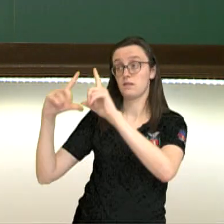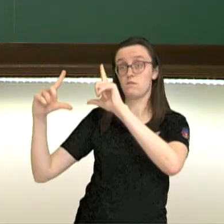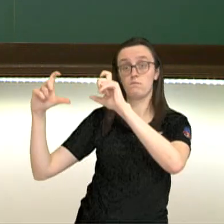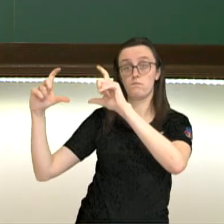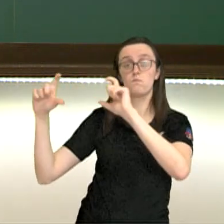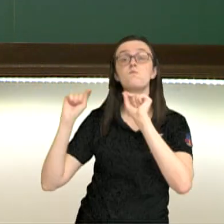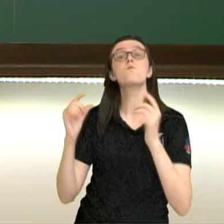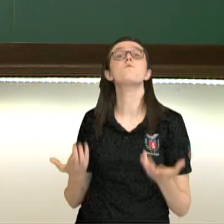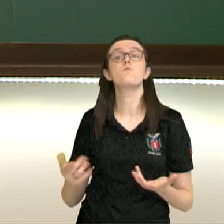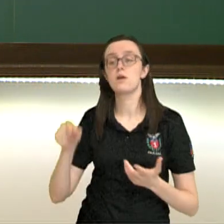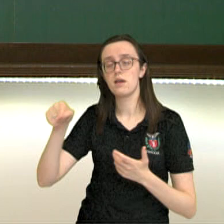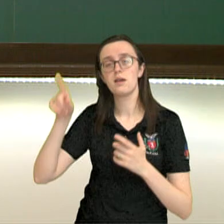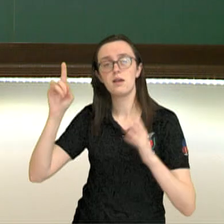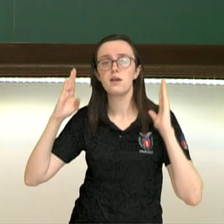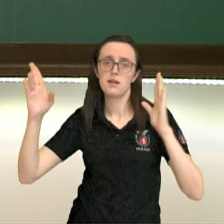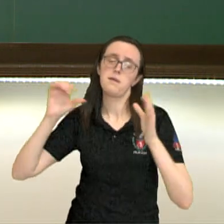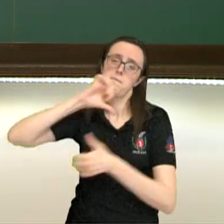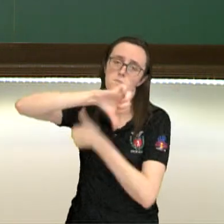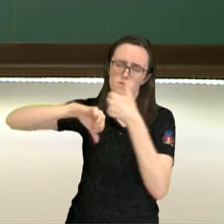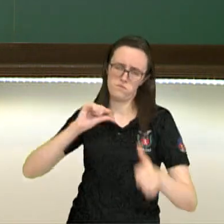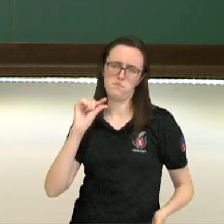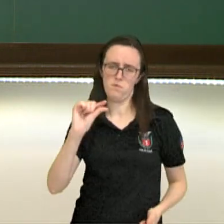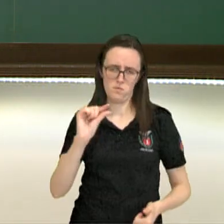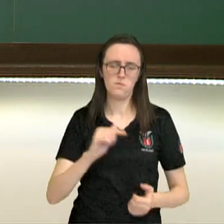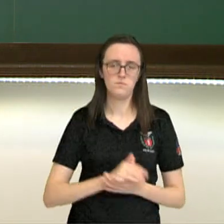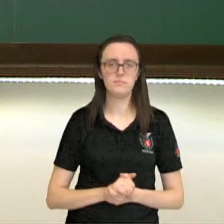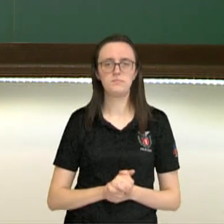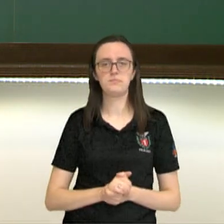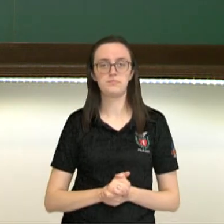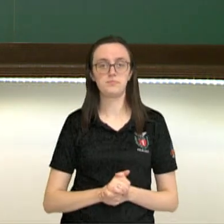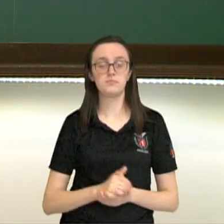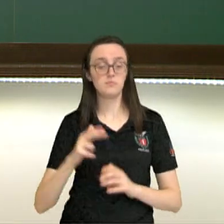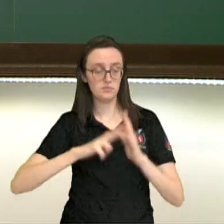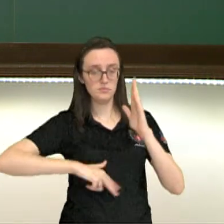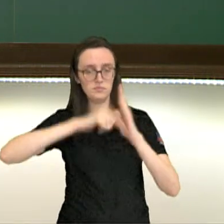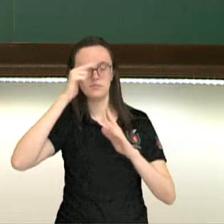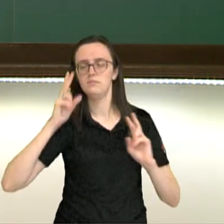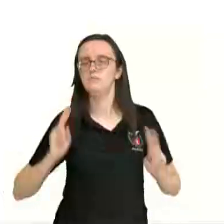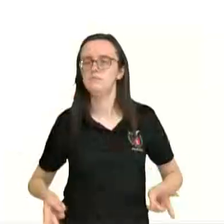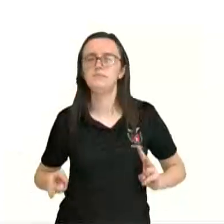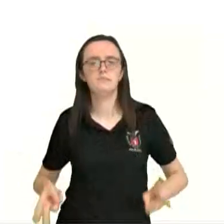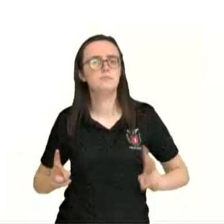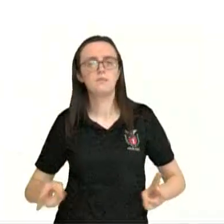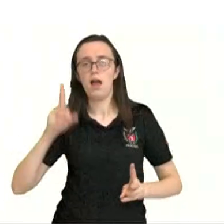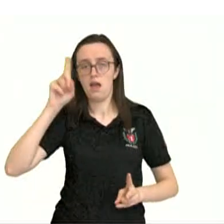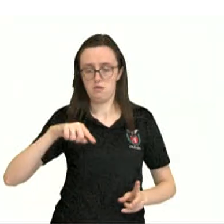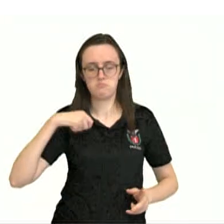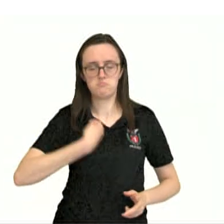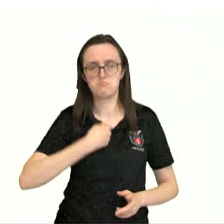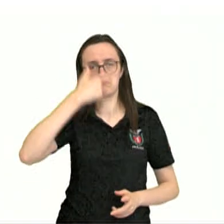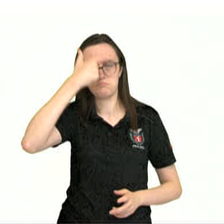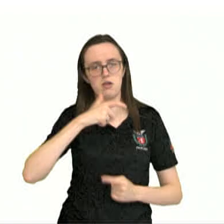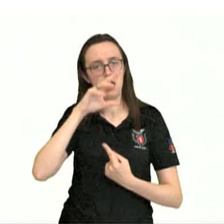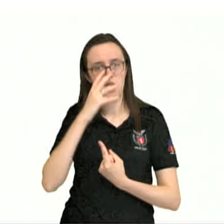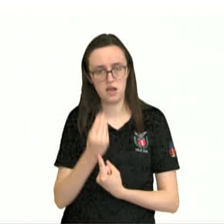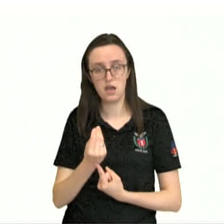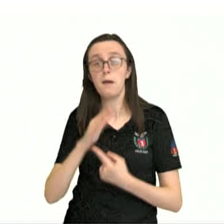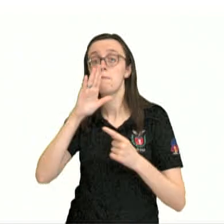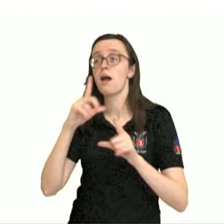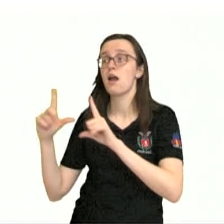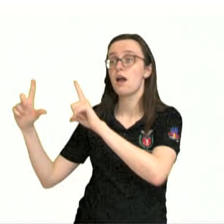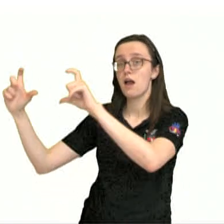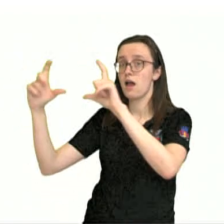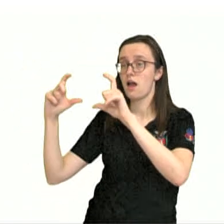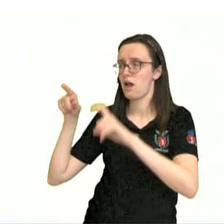fotografia, este cenário vai mudar um pouco. O pintor continuou sendo considerado um artista, enquanto o fotógrafo era visto como